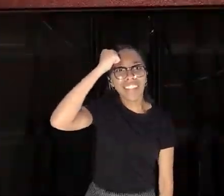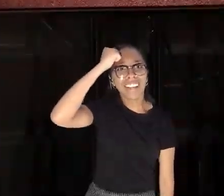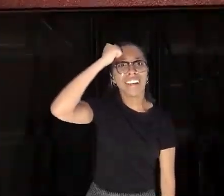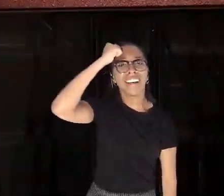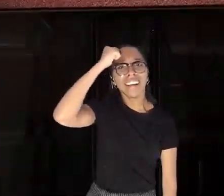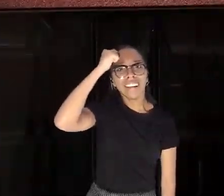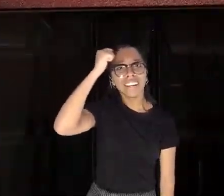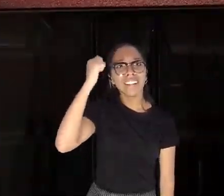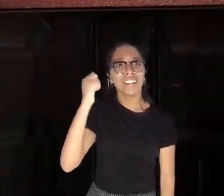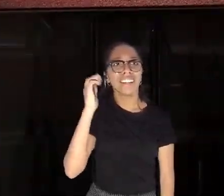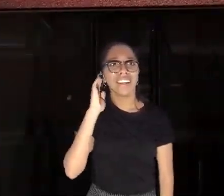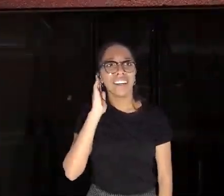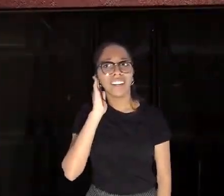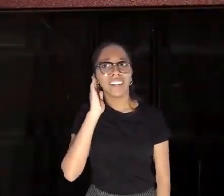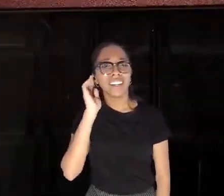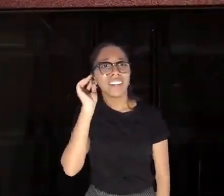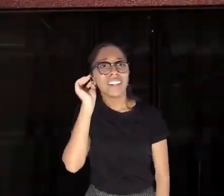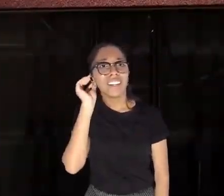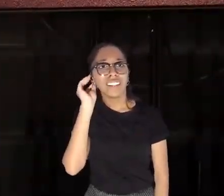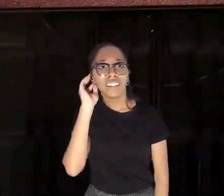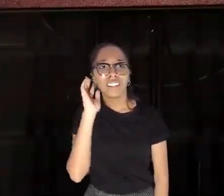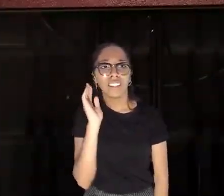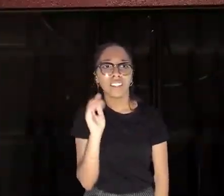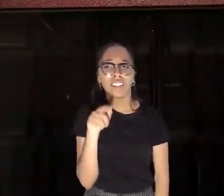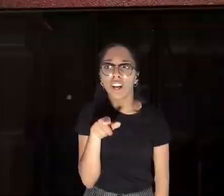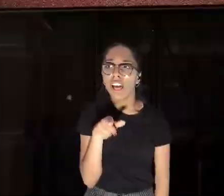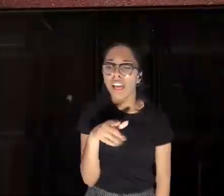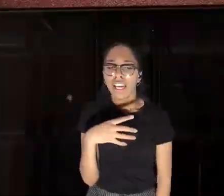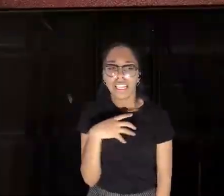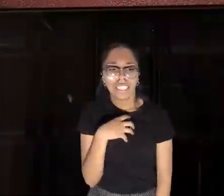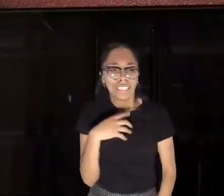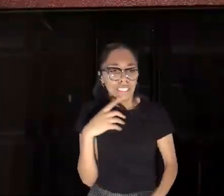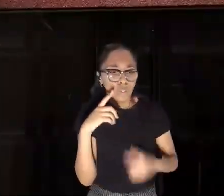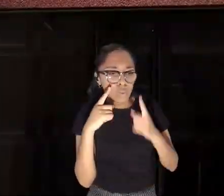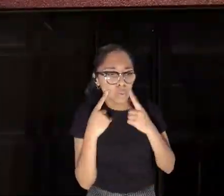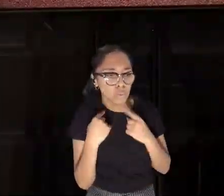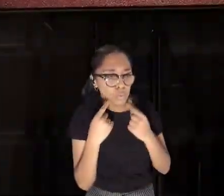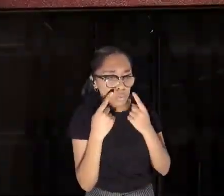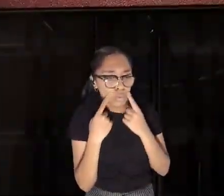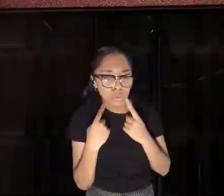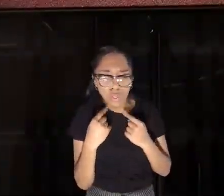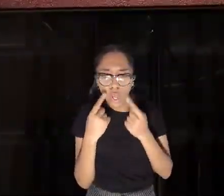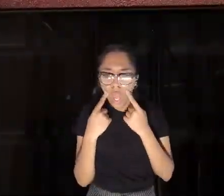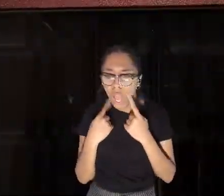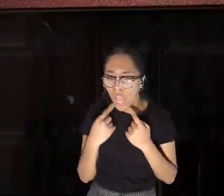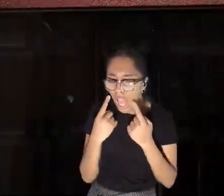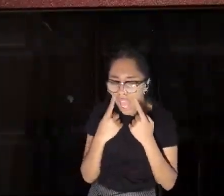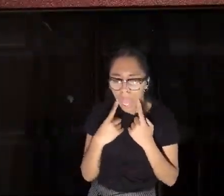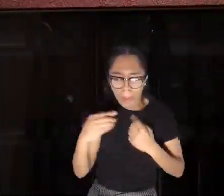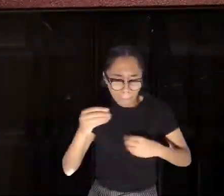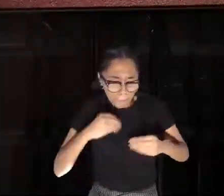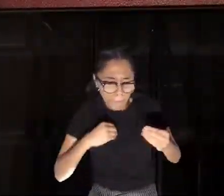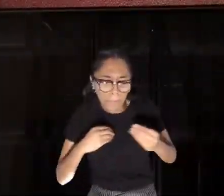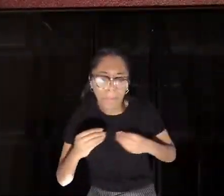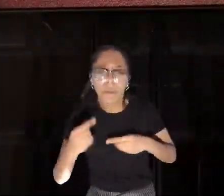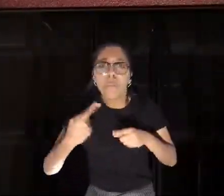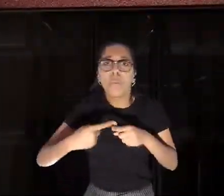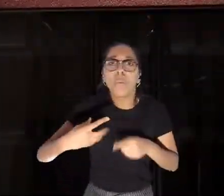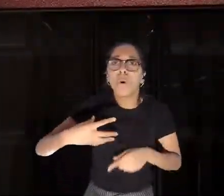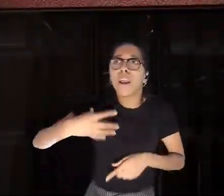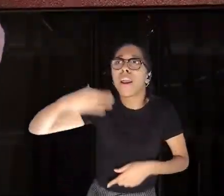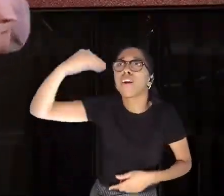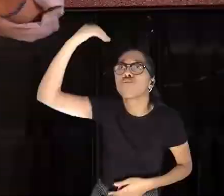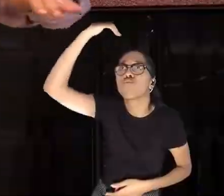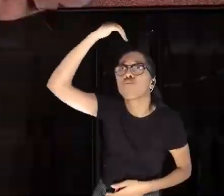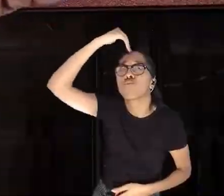por conta do meu pecado. Talvez você tenha chorado por conta da culpa. Talvez você tenha chorado por conta do remorso. Mas remorso e